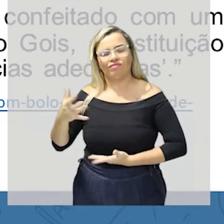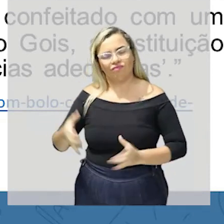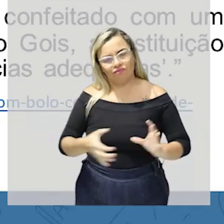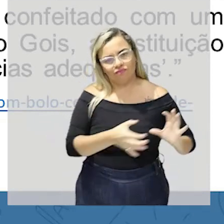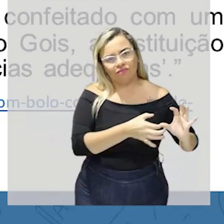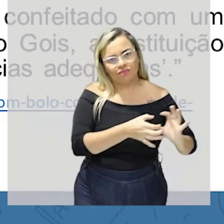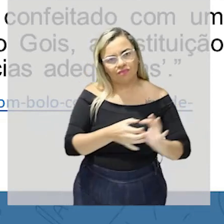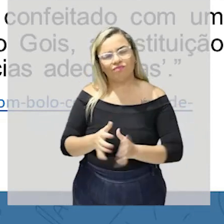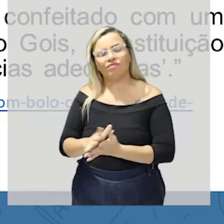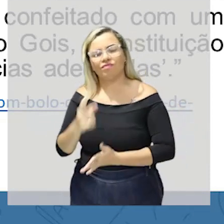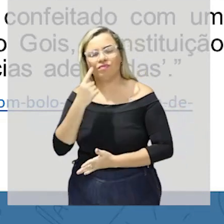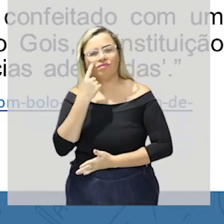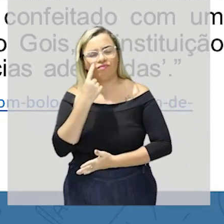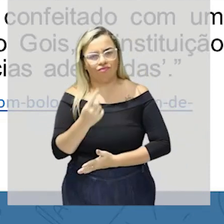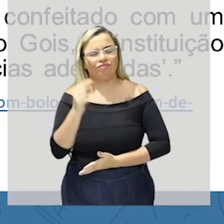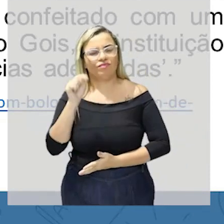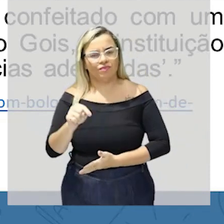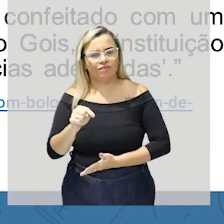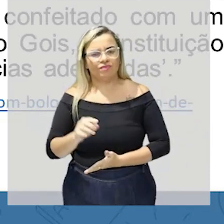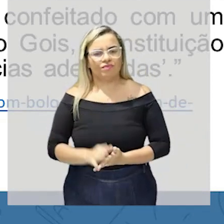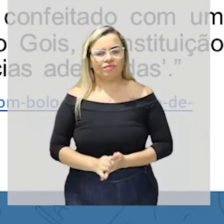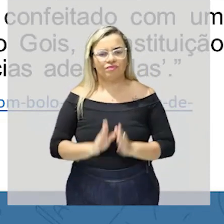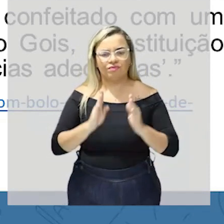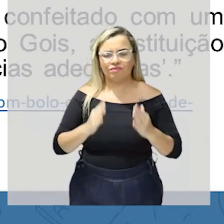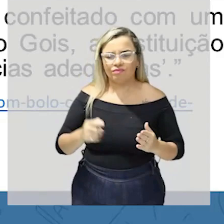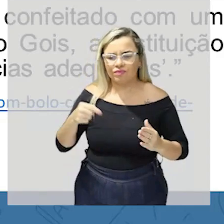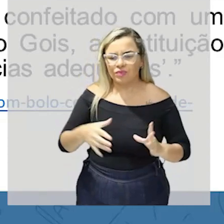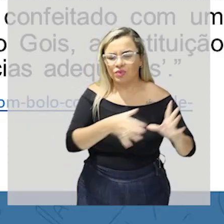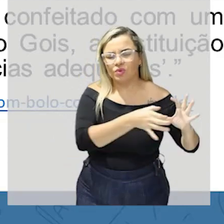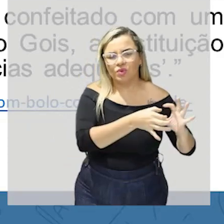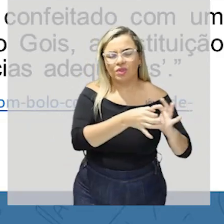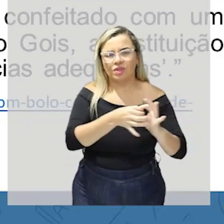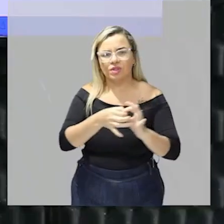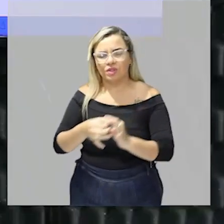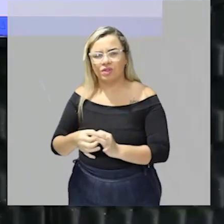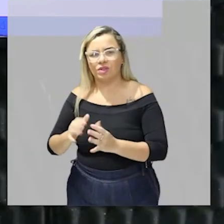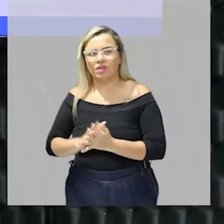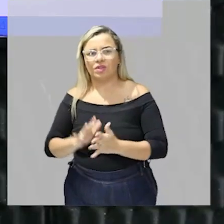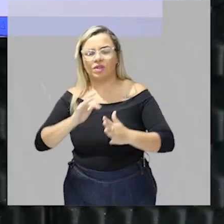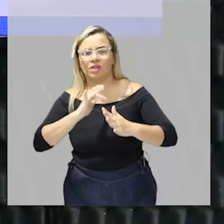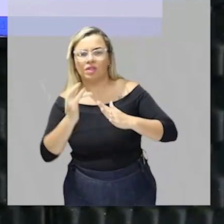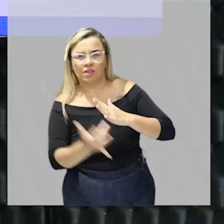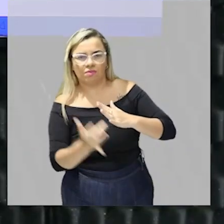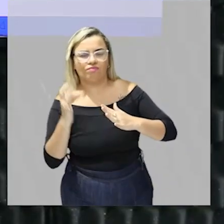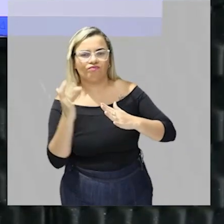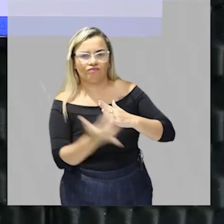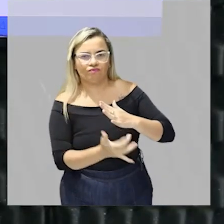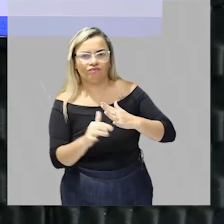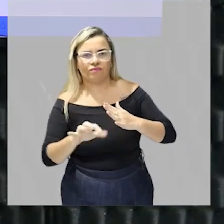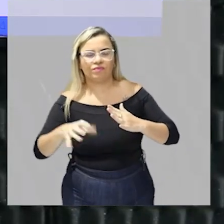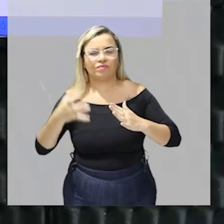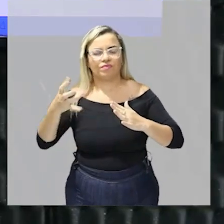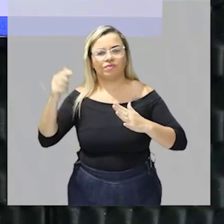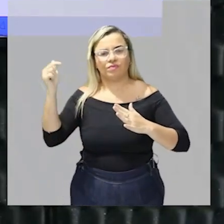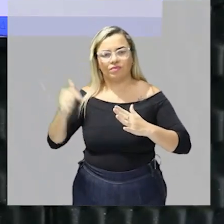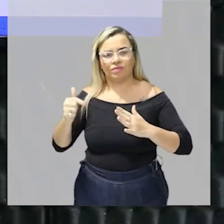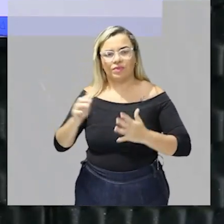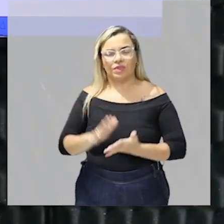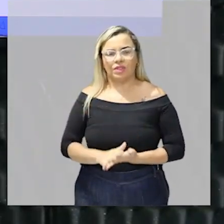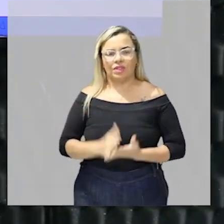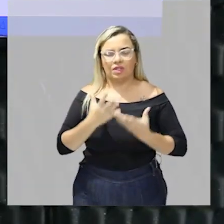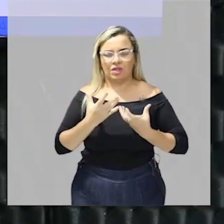nós observamos cada vez mais nas redes, inclusive sociais.